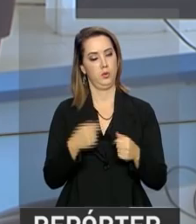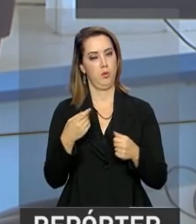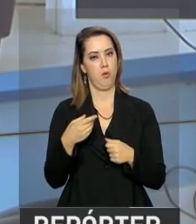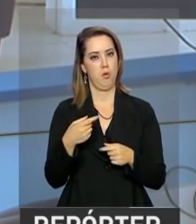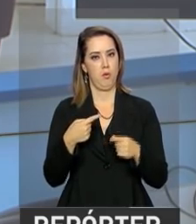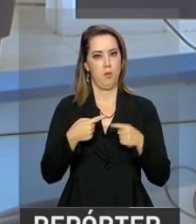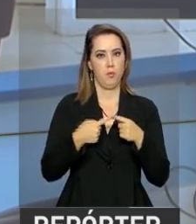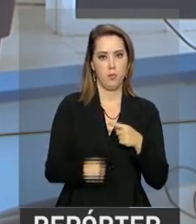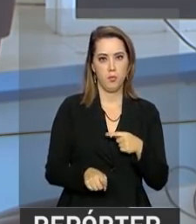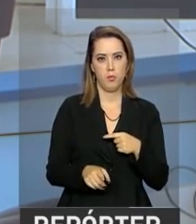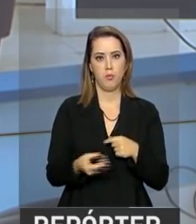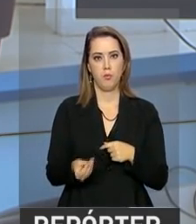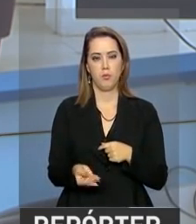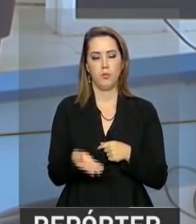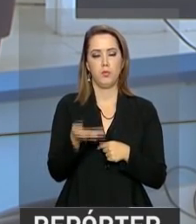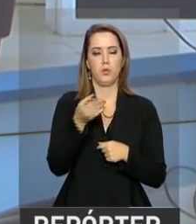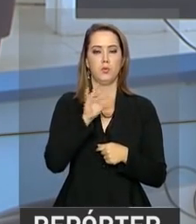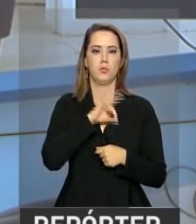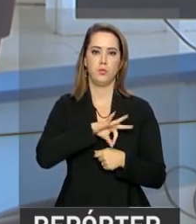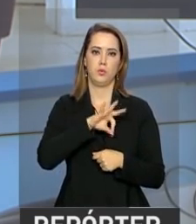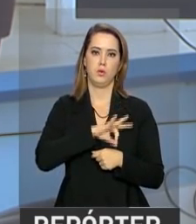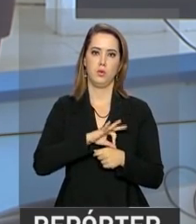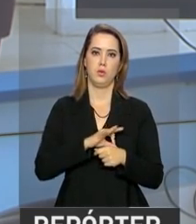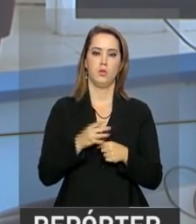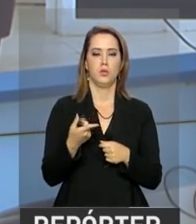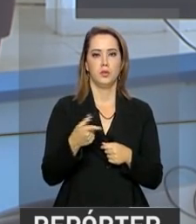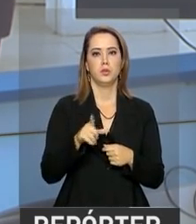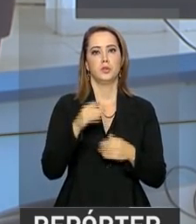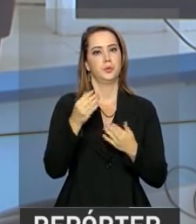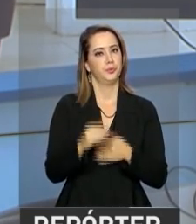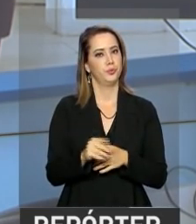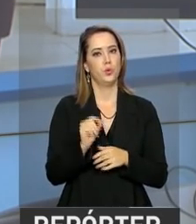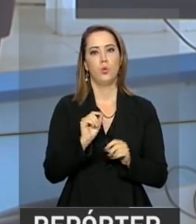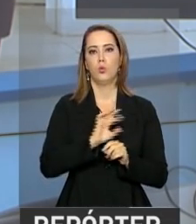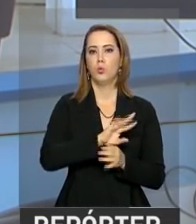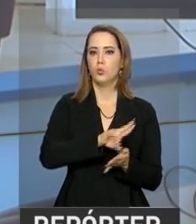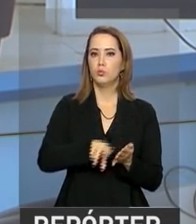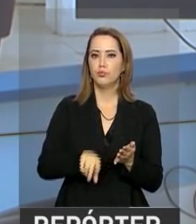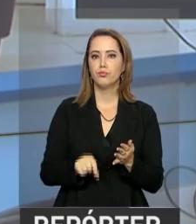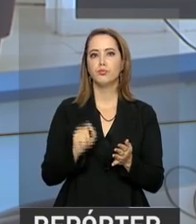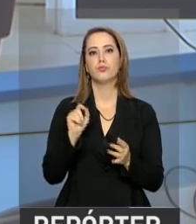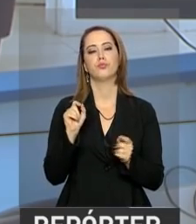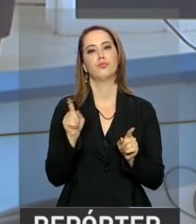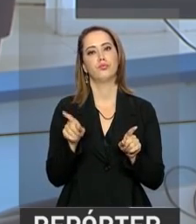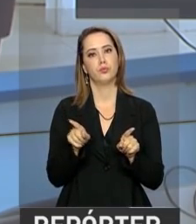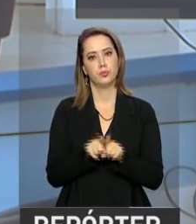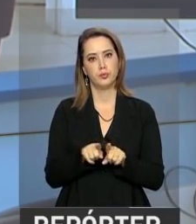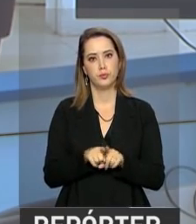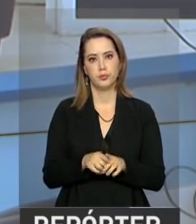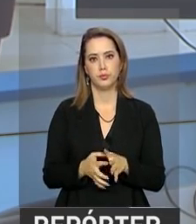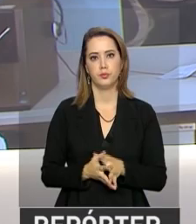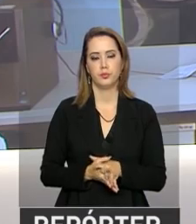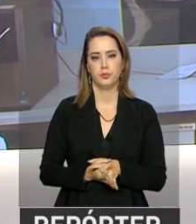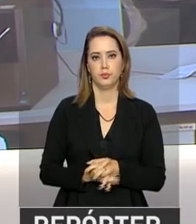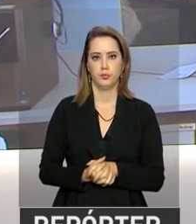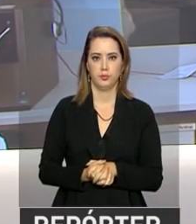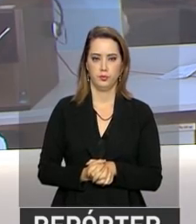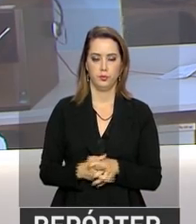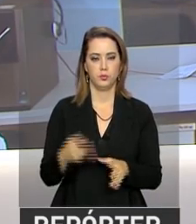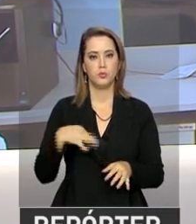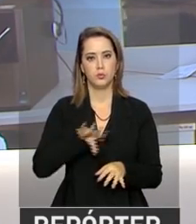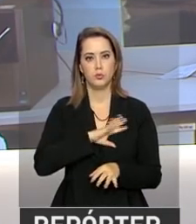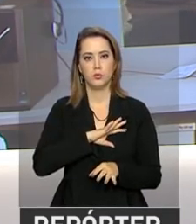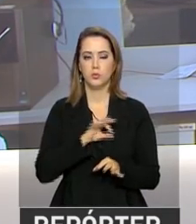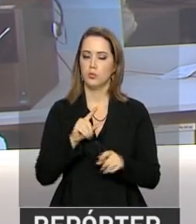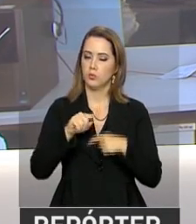reajustes salariais, criar cargos e funções, admitir e contratar pessoal e realizar concursos públicos. E nós